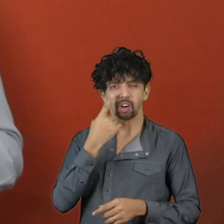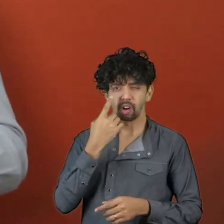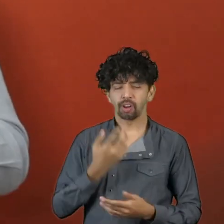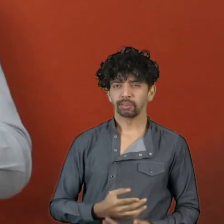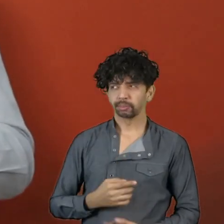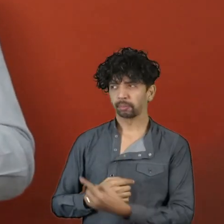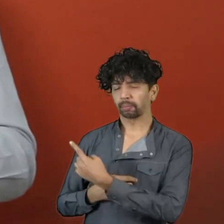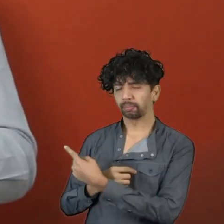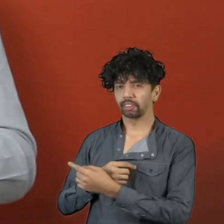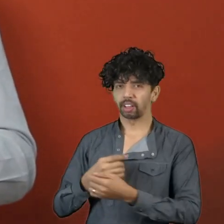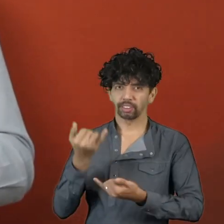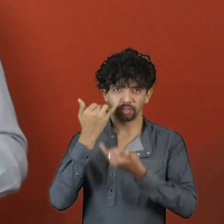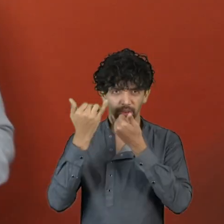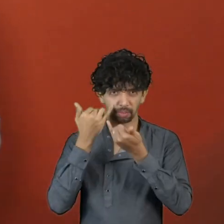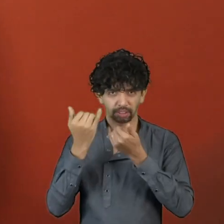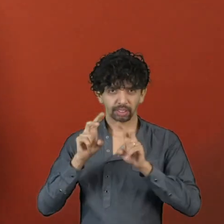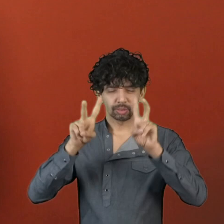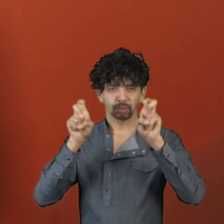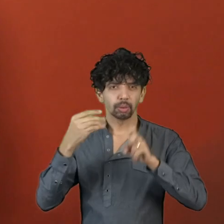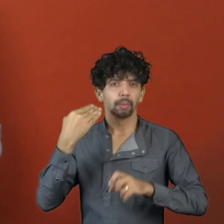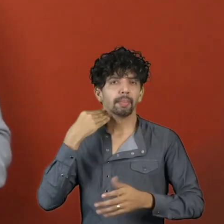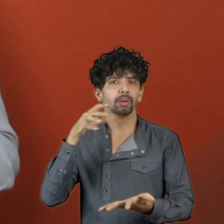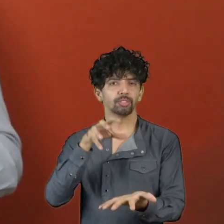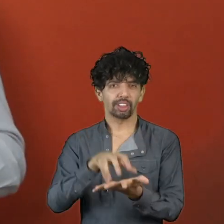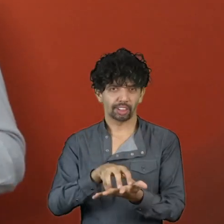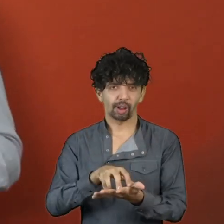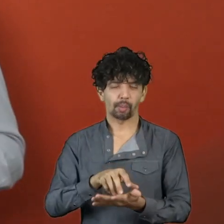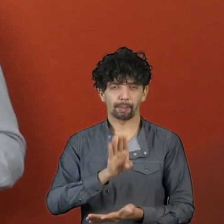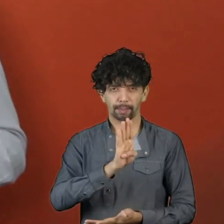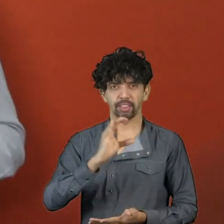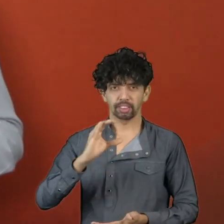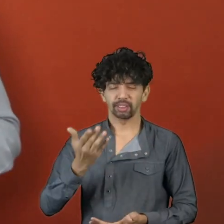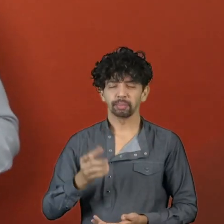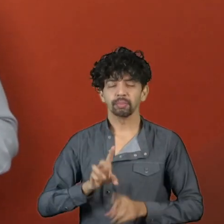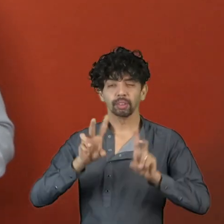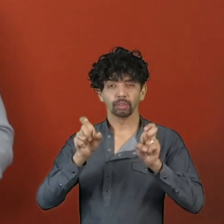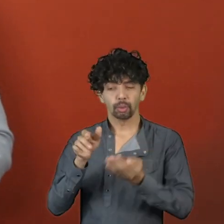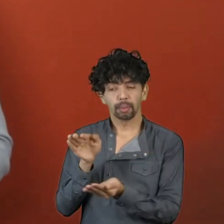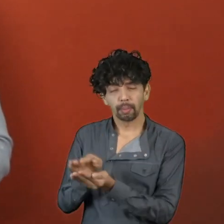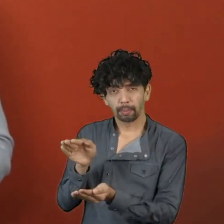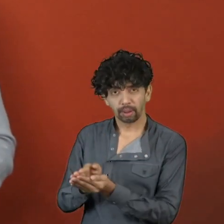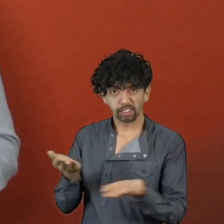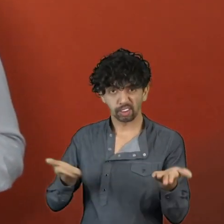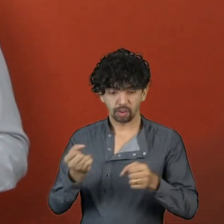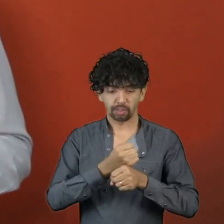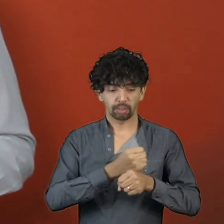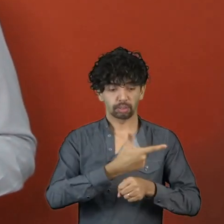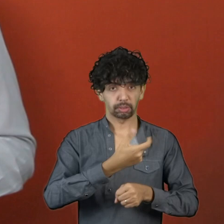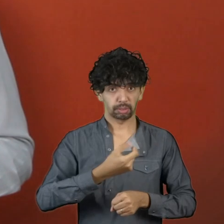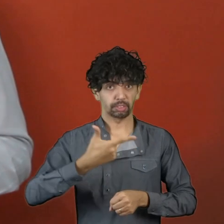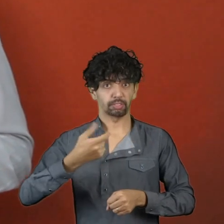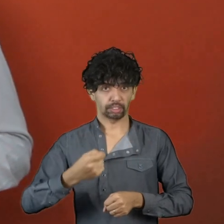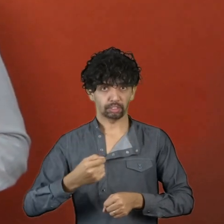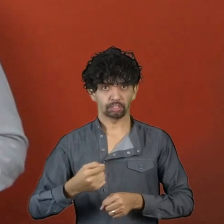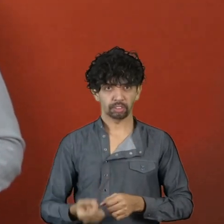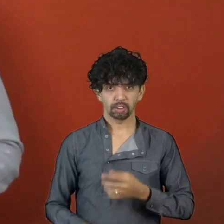só esta informação do Banco Central em relação à caderneta de poupança nesse